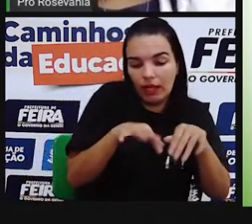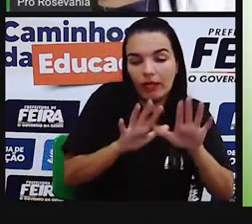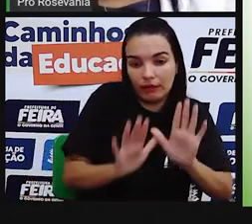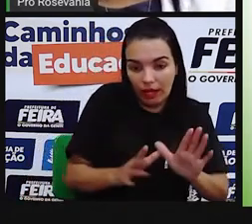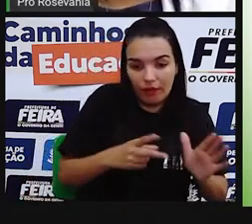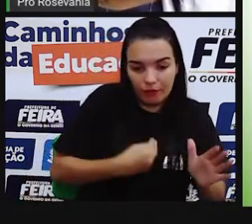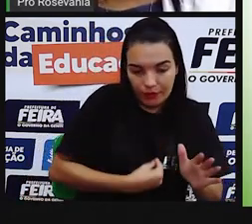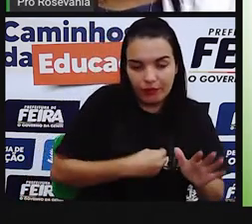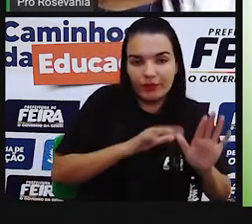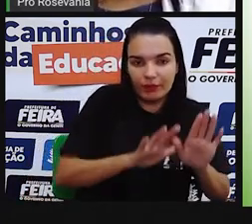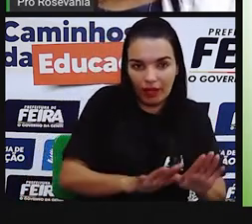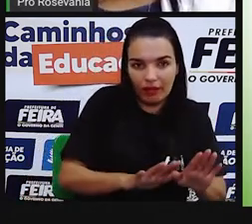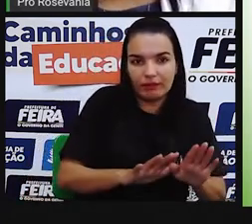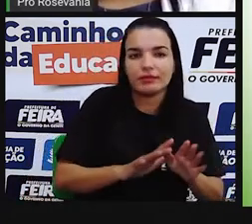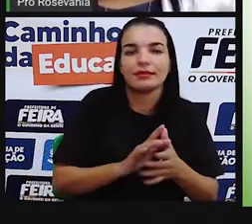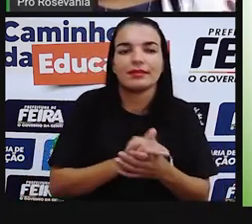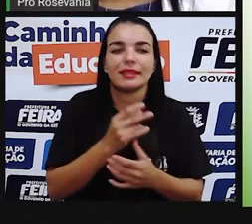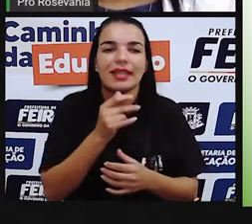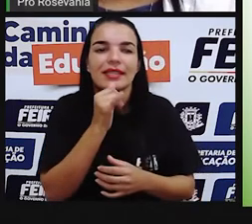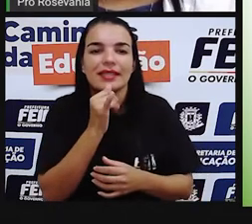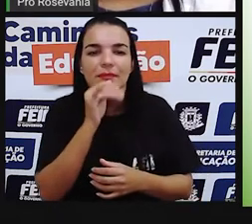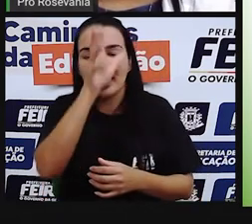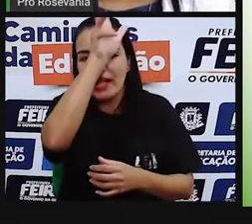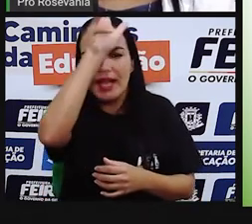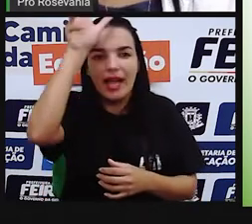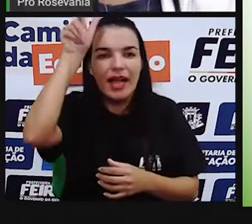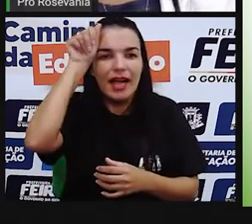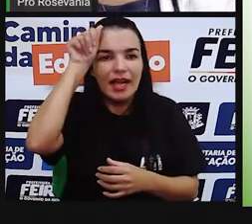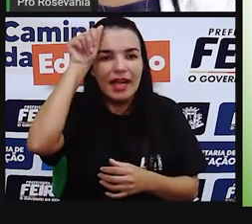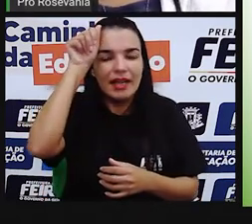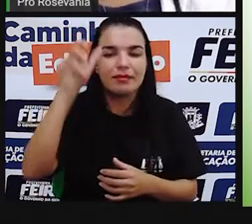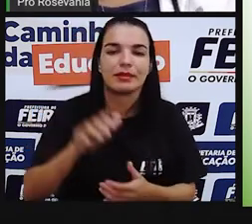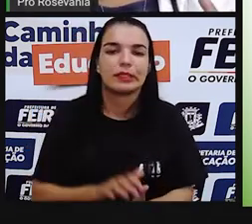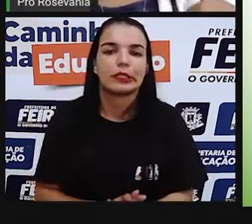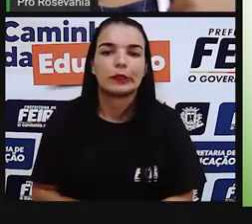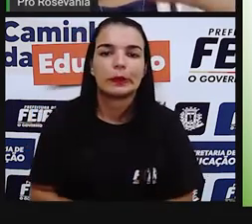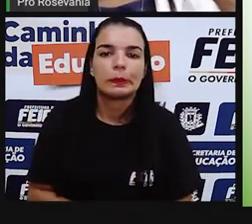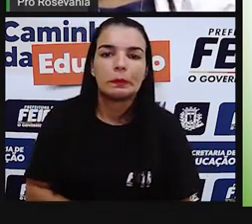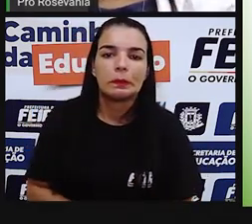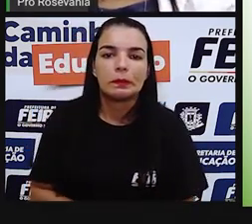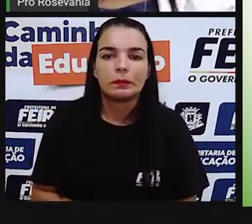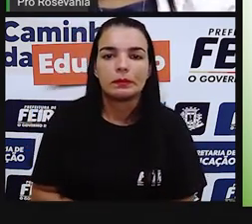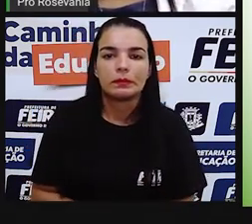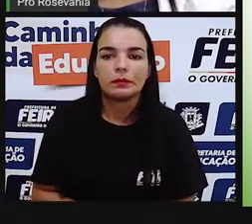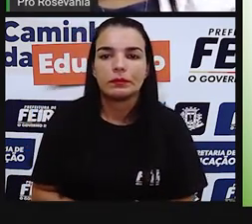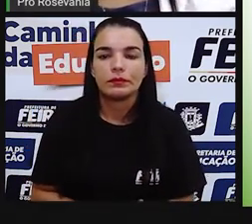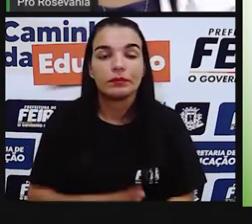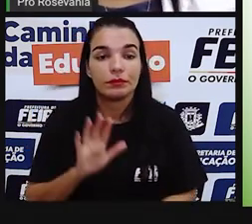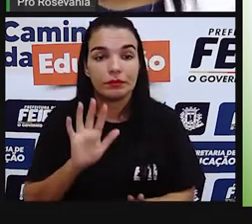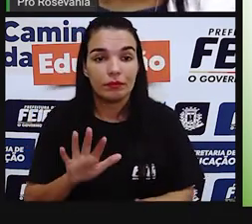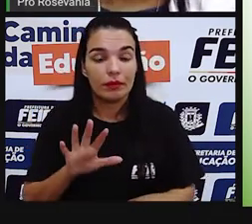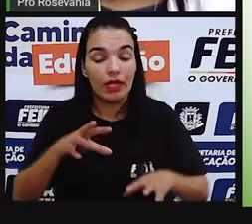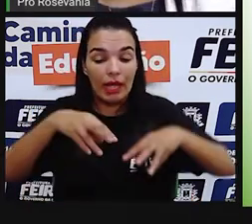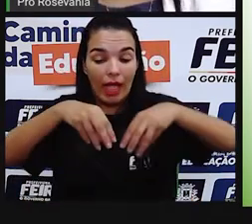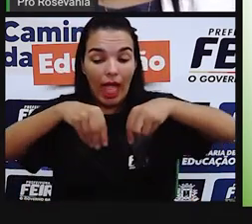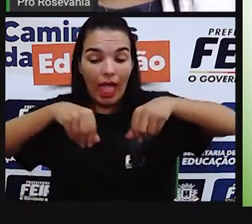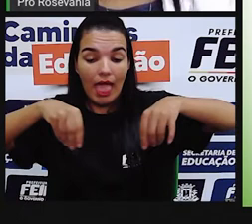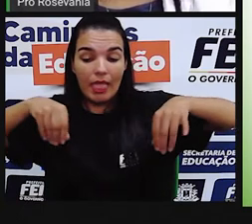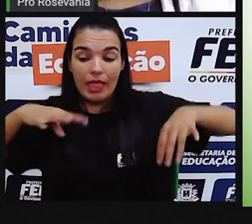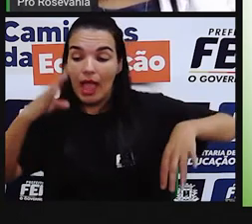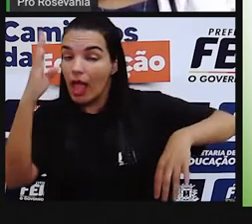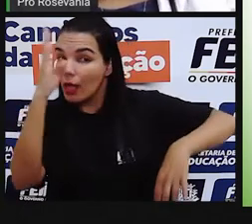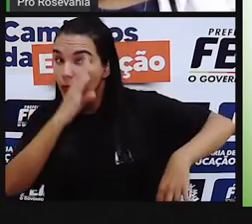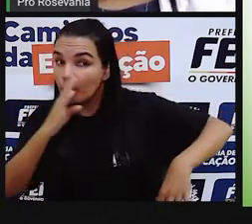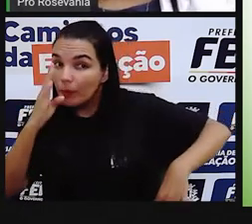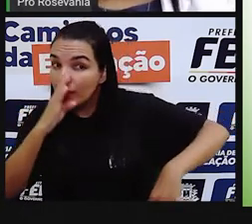deles. Isso aqui também daria até uma outra aula, né? Porque, na realidade, todas as terras do Brasil pertenciam aos